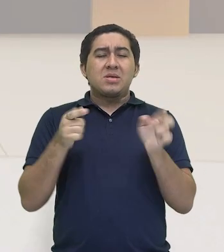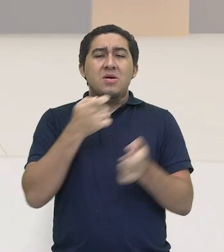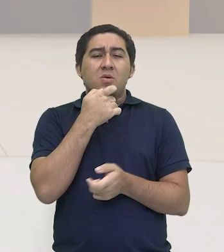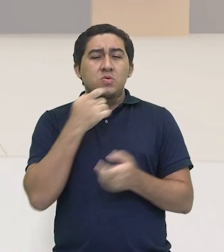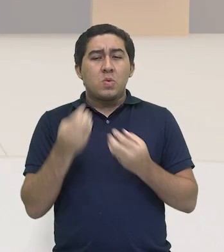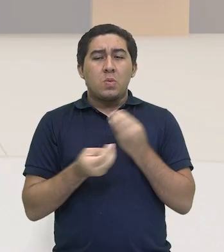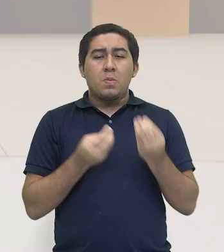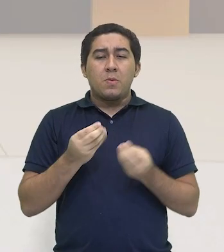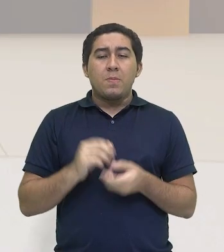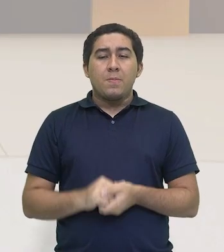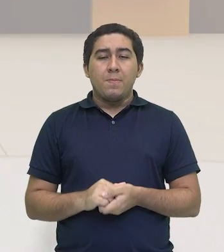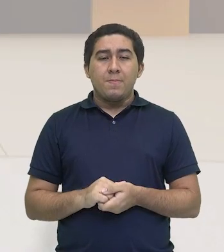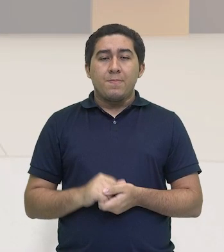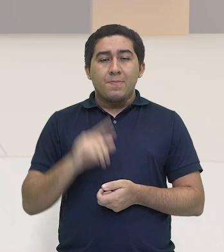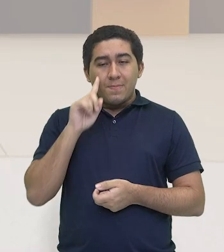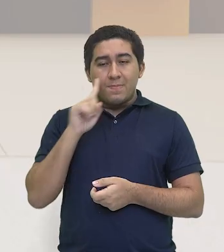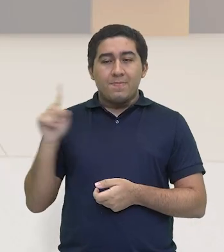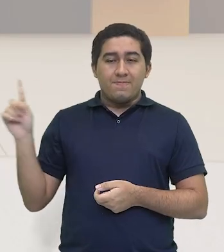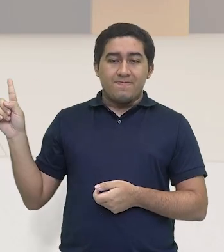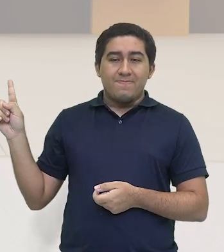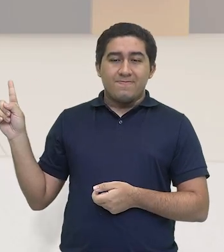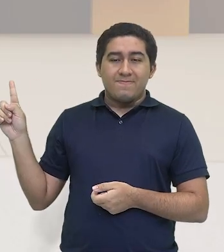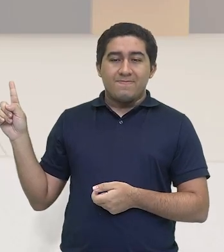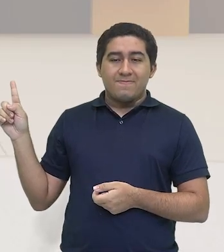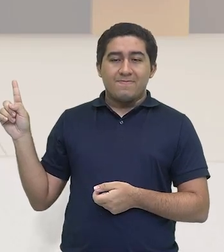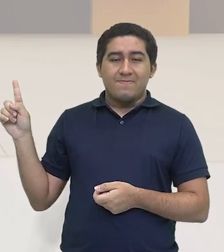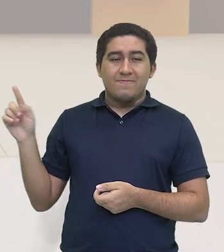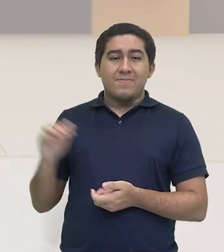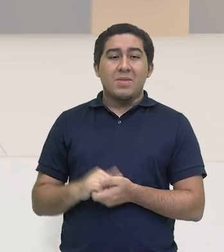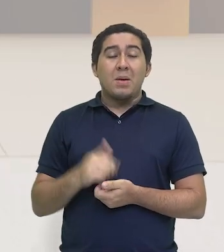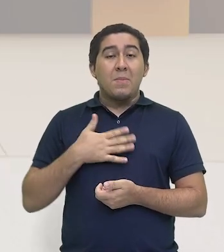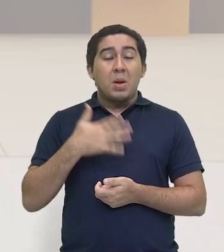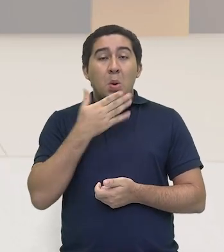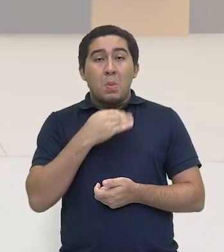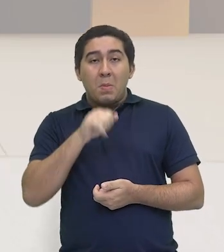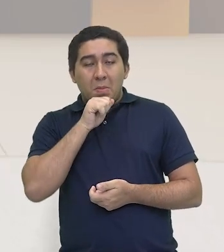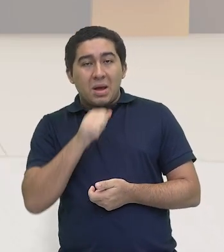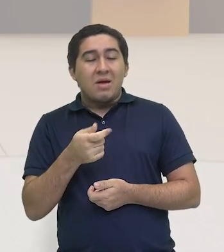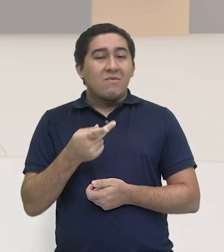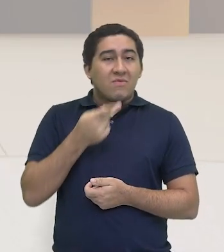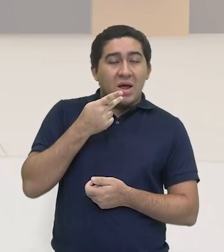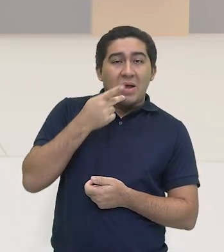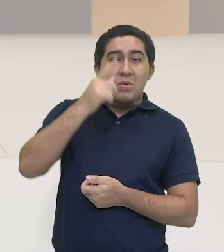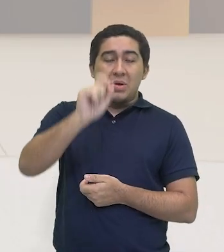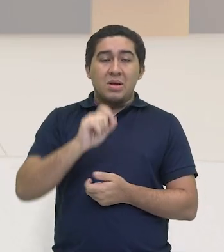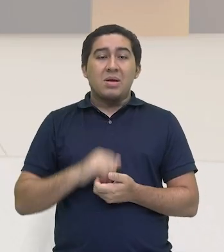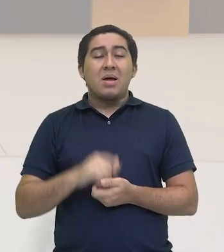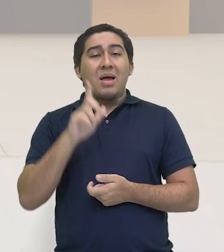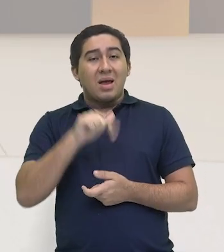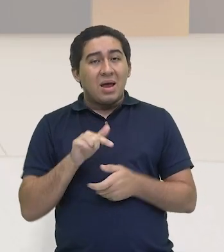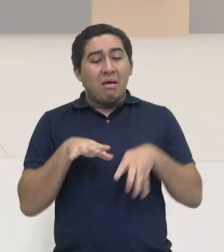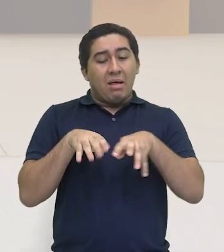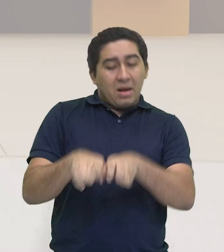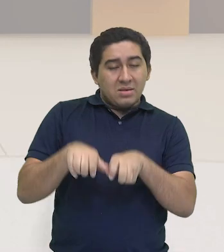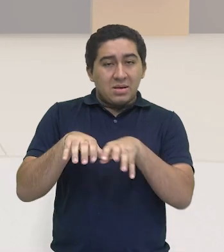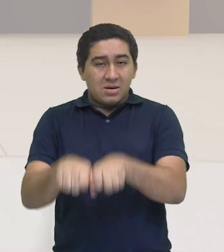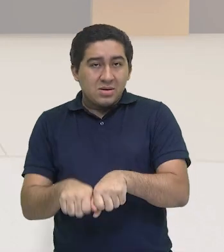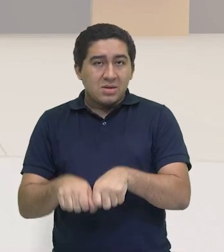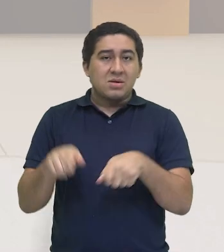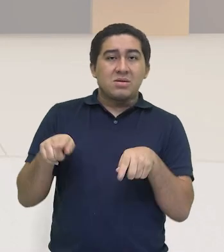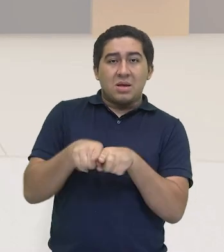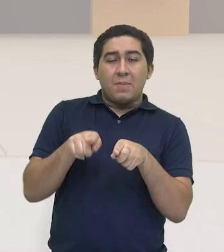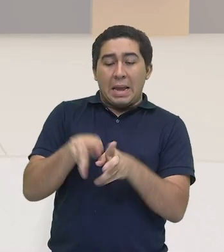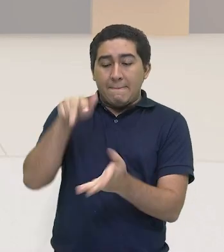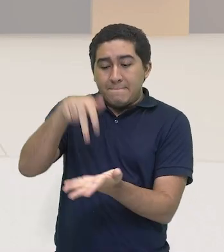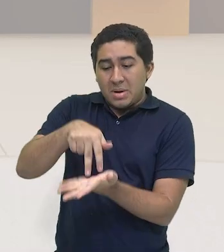professor? Em inglês é fruit processor. Meu pai costuma falar que é o pisador lá de açaí, de uvas, não sei o quê. Realmente,